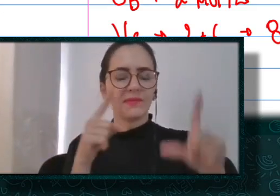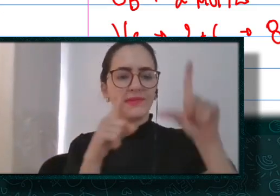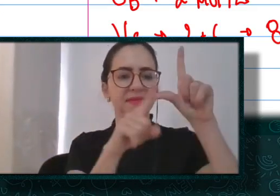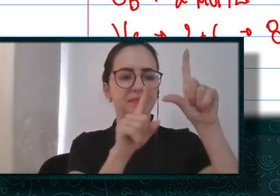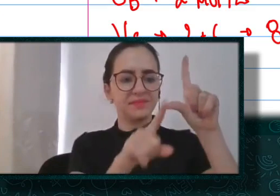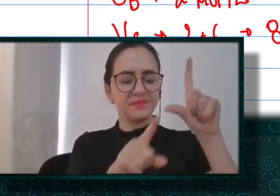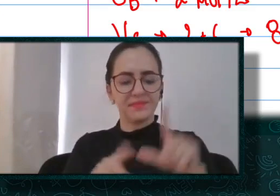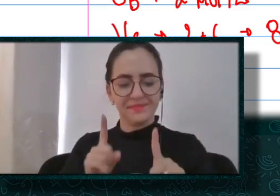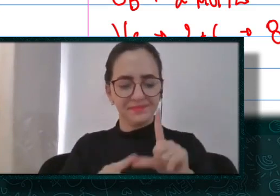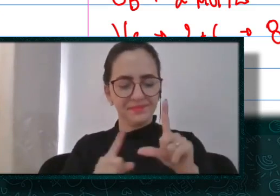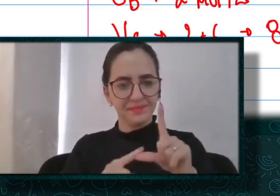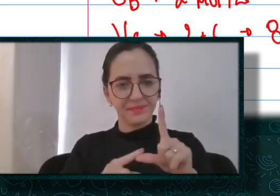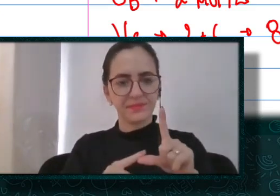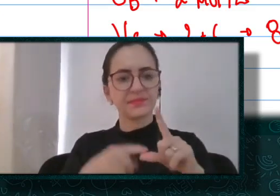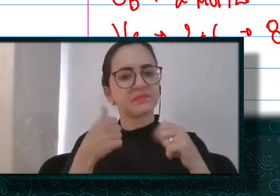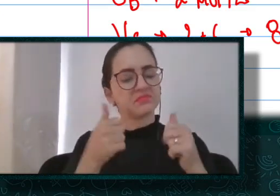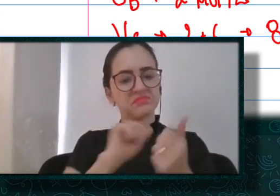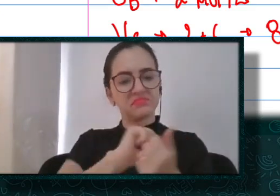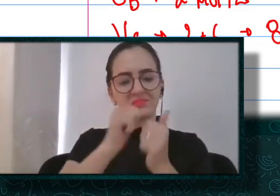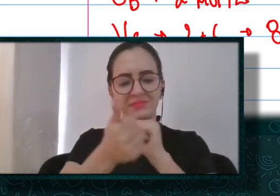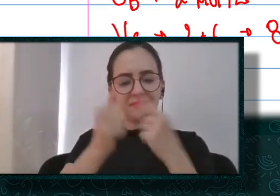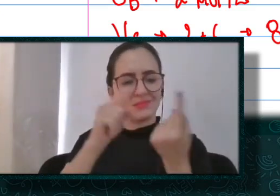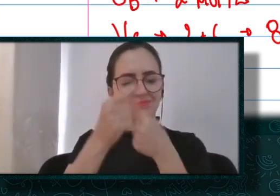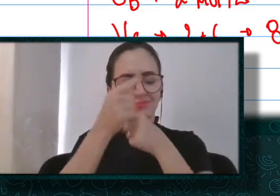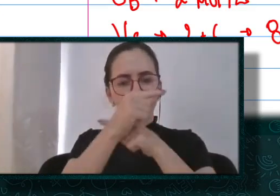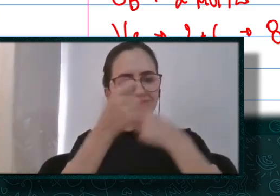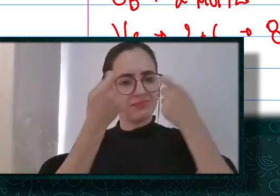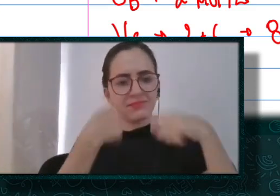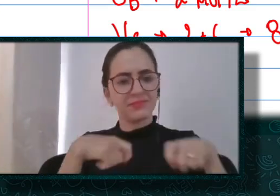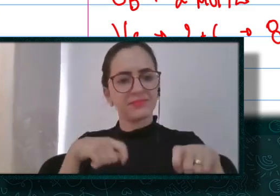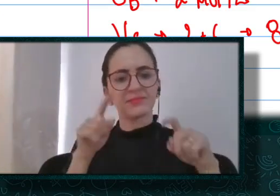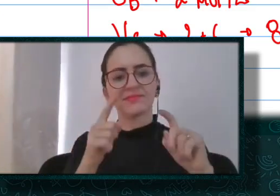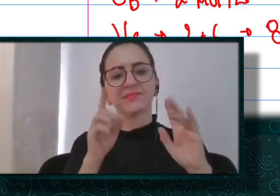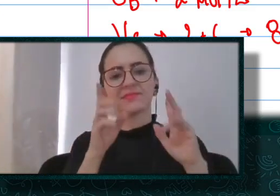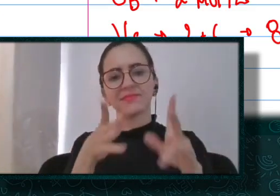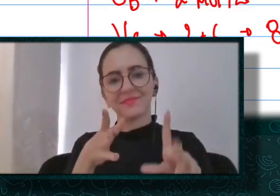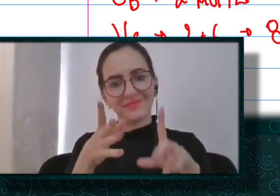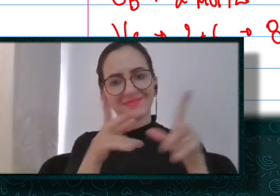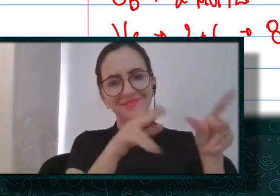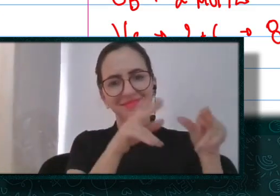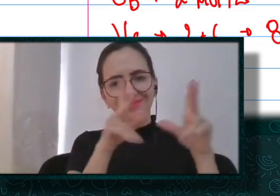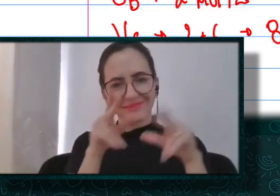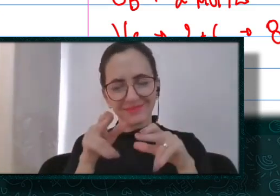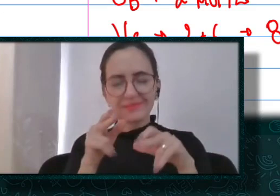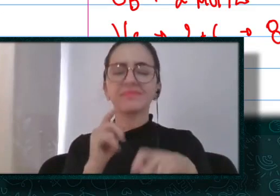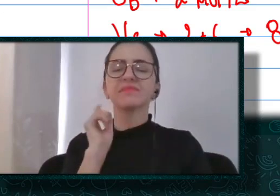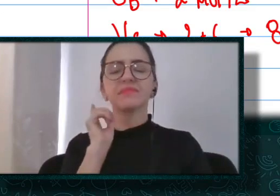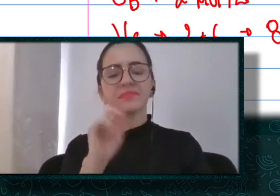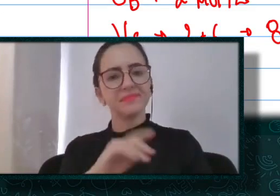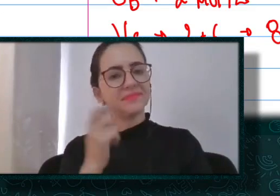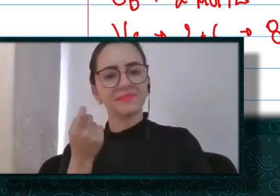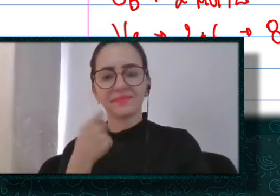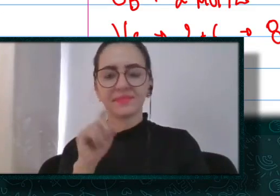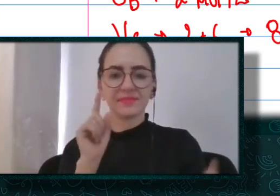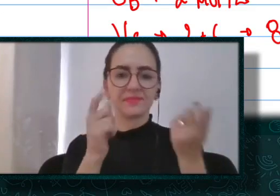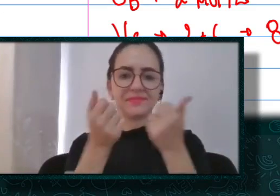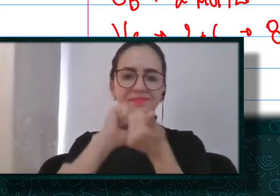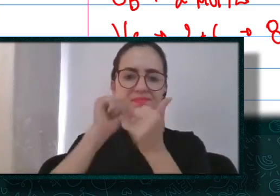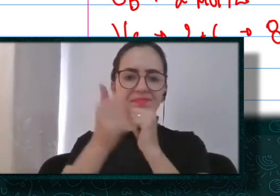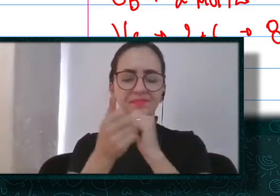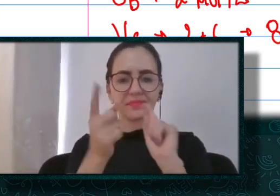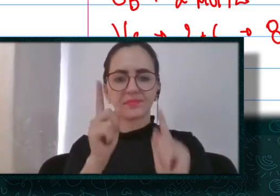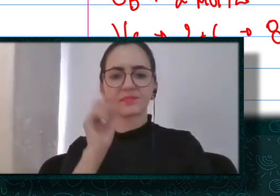a gente não se preocupa com conversão, porque eles estão na mesma unidade. Então, vamos lá. Aqui vai ficar 50 vezes